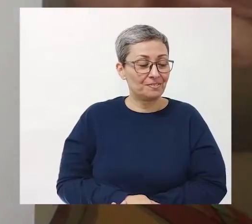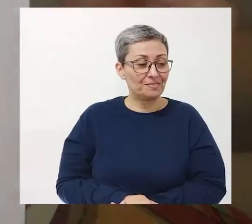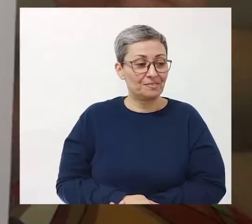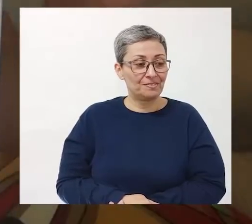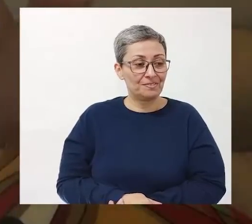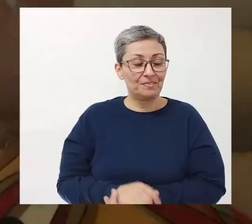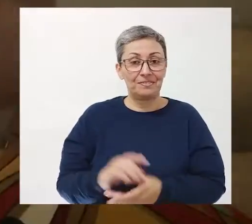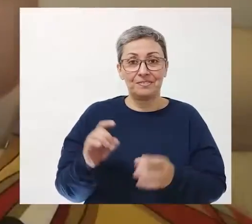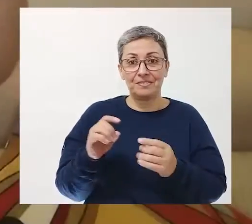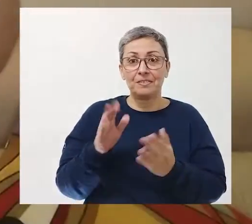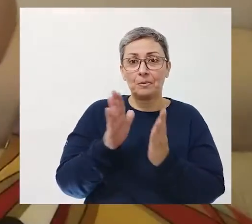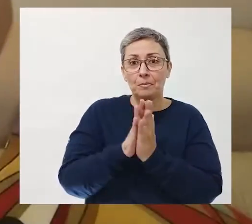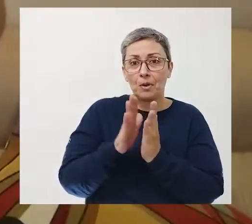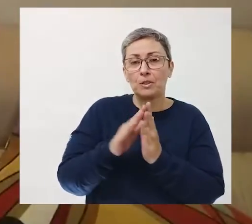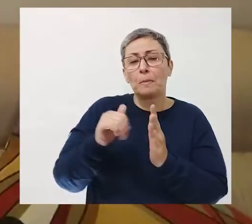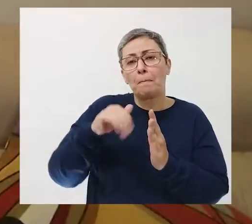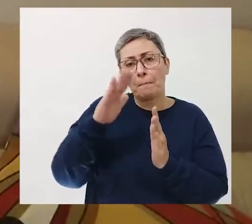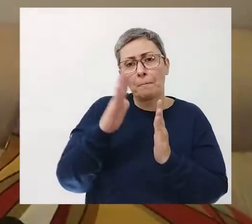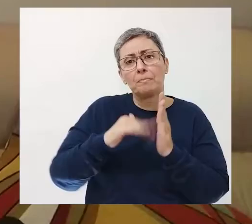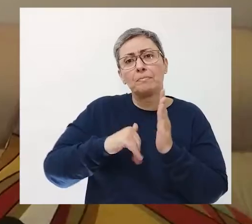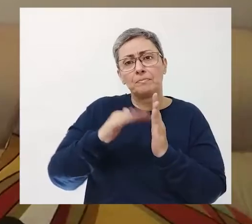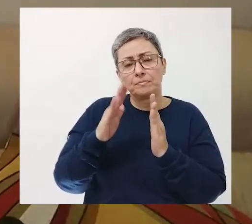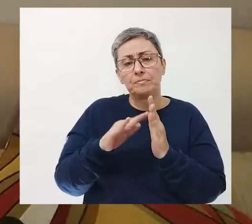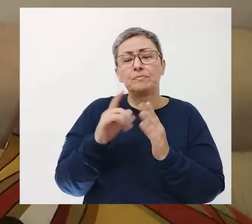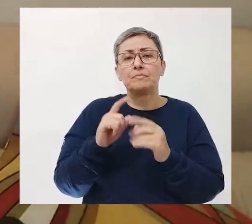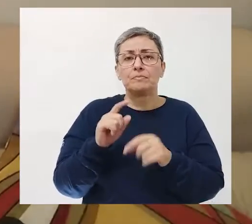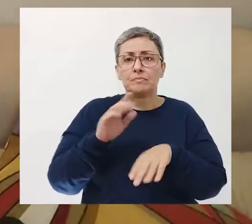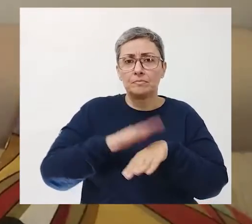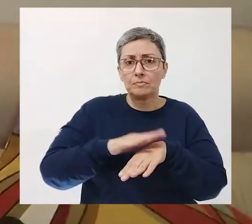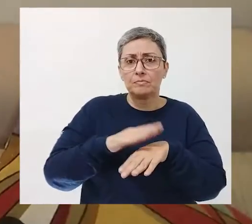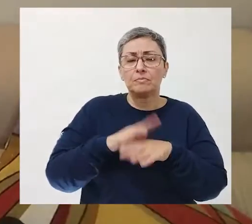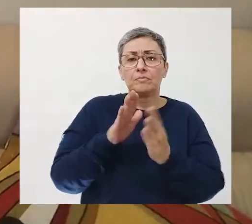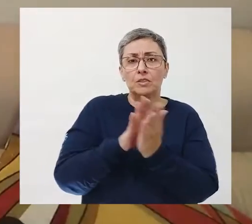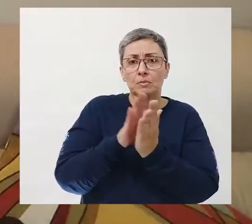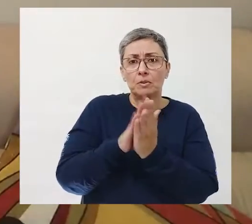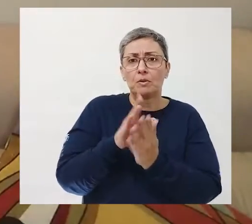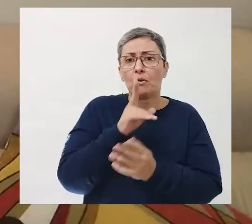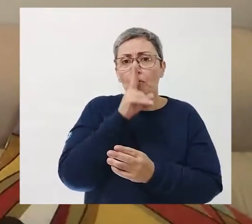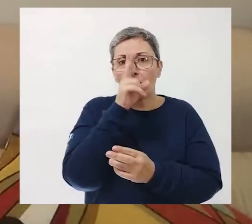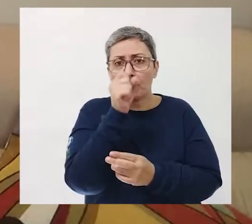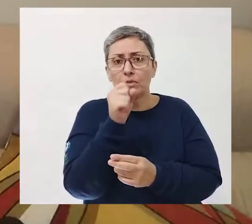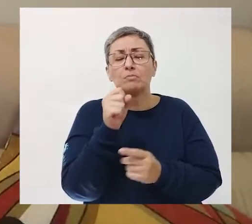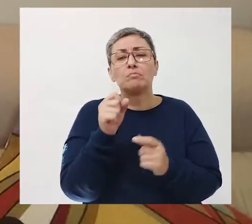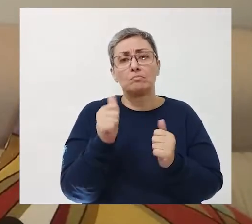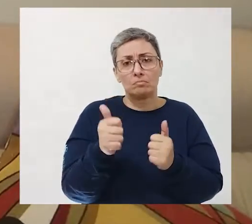Vocês podem passar mais tinta e fazerem a impressão mais forte, tá bom?